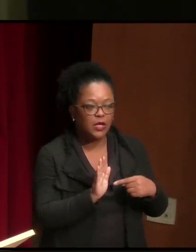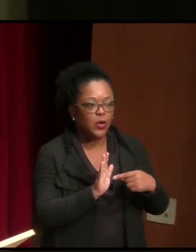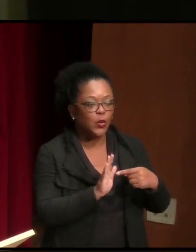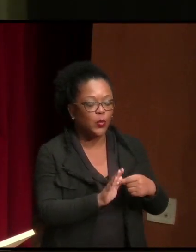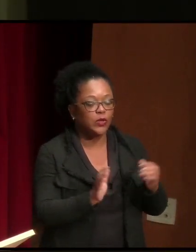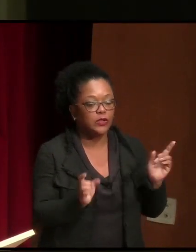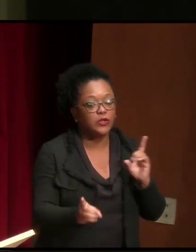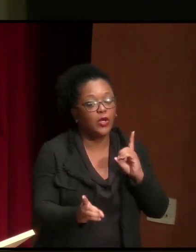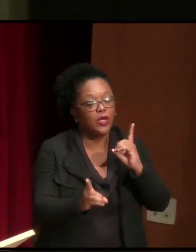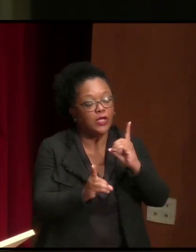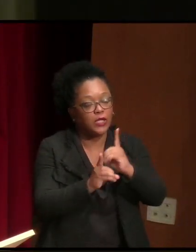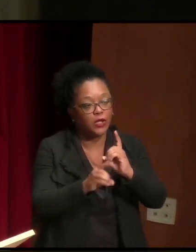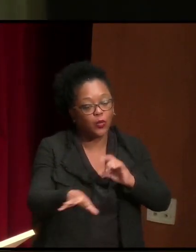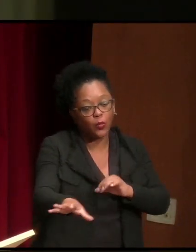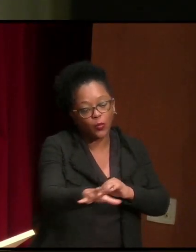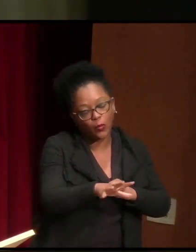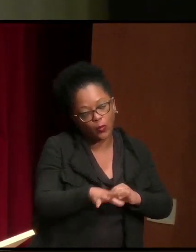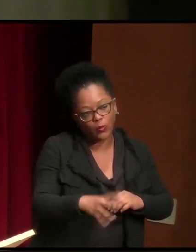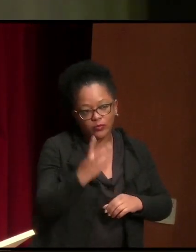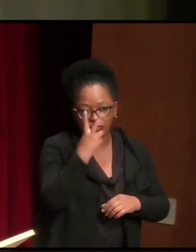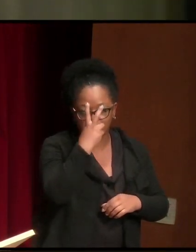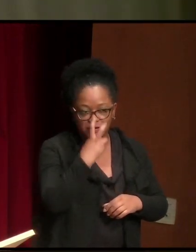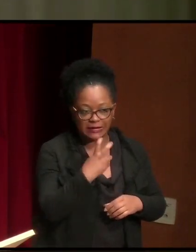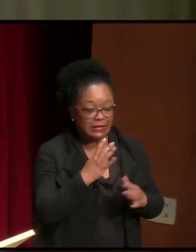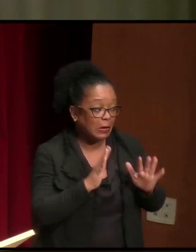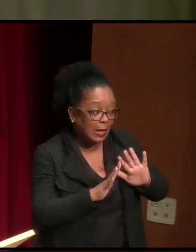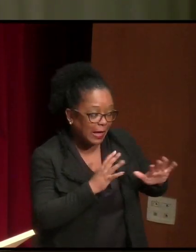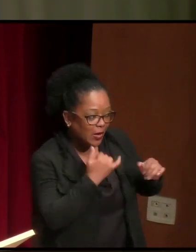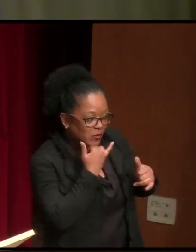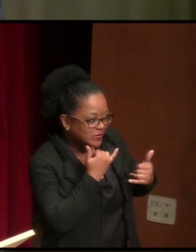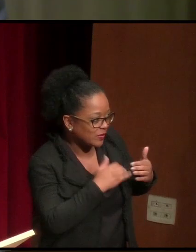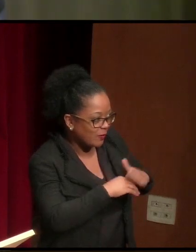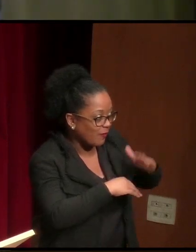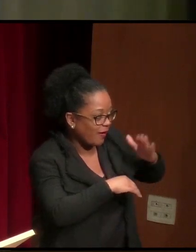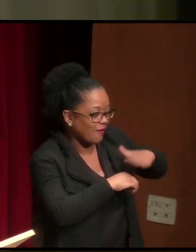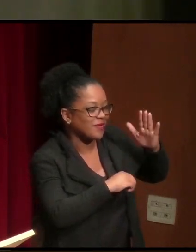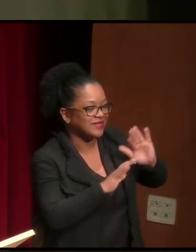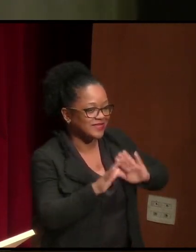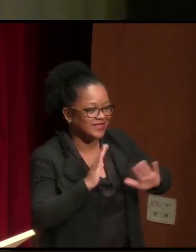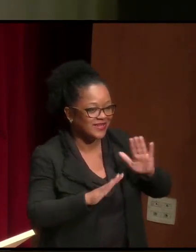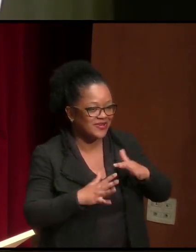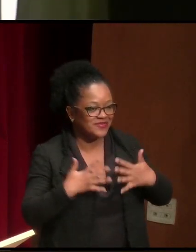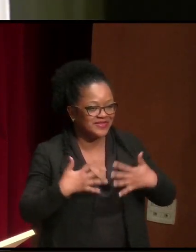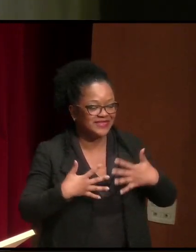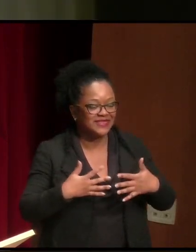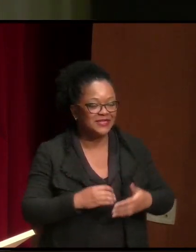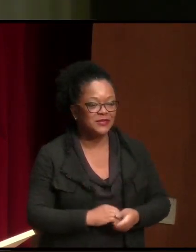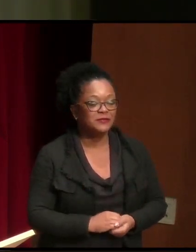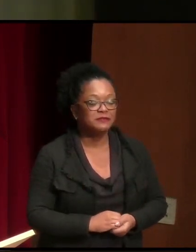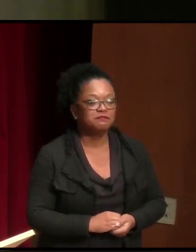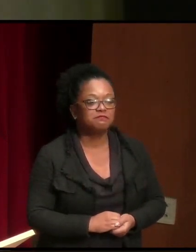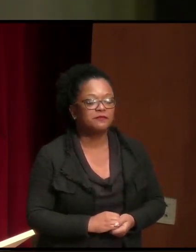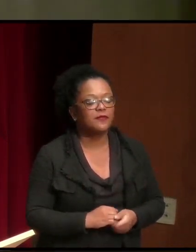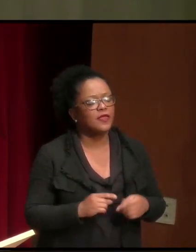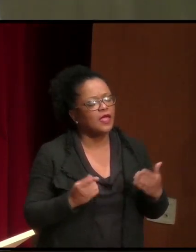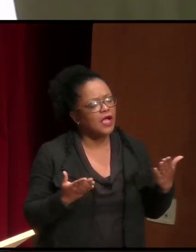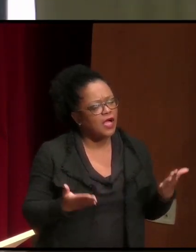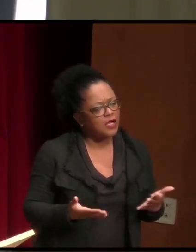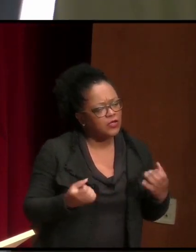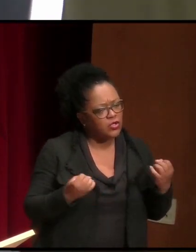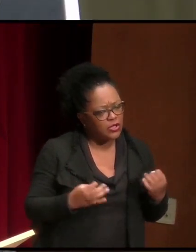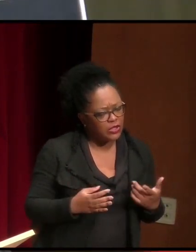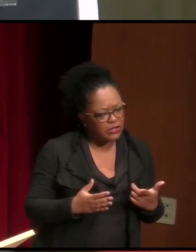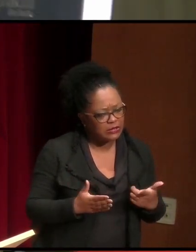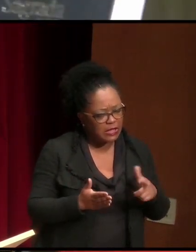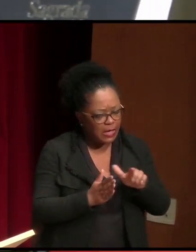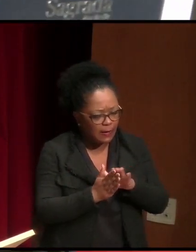muita coisa, vamos? Não deixa eu te atropelar, por favor, então vamos para frente. Agora, a gente fala assim, a pessoa pode receber a Bíblia em